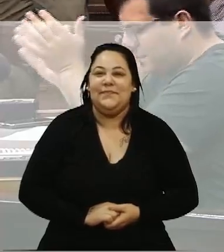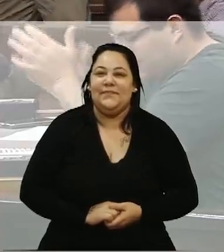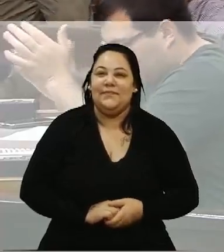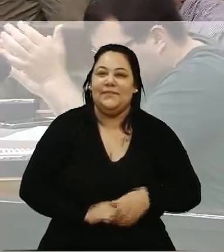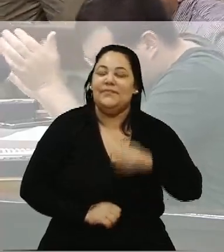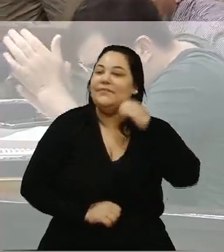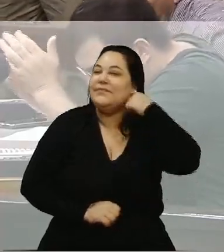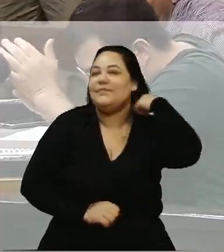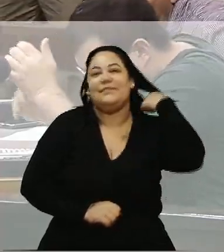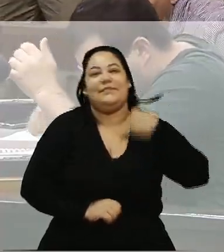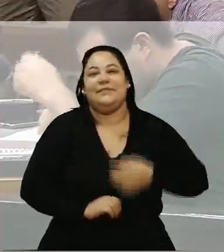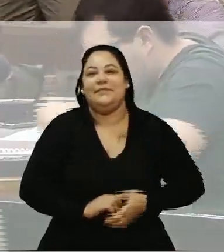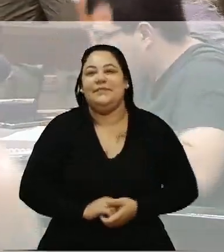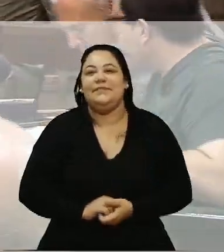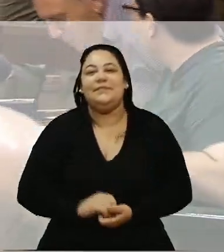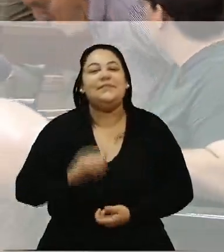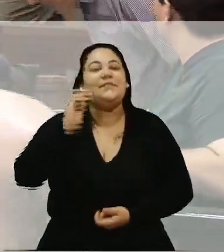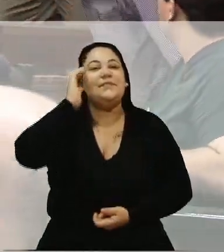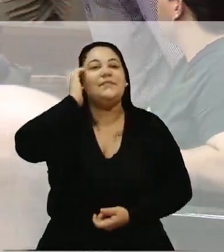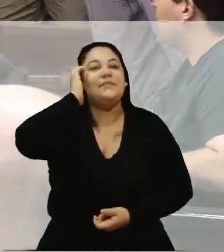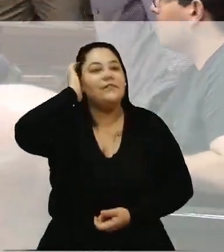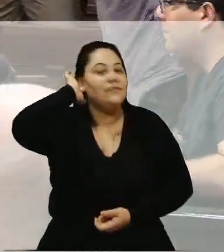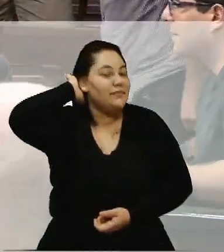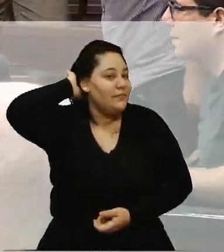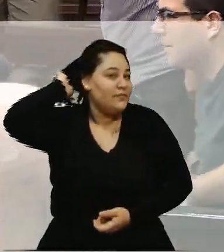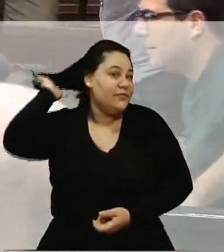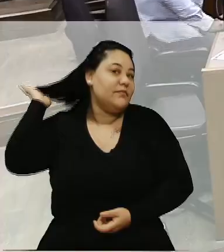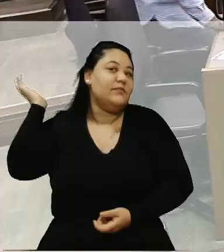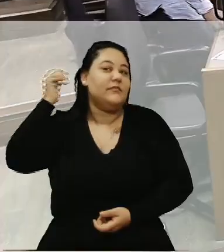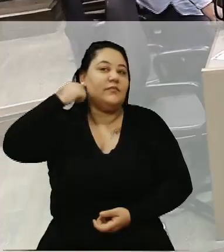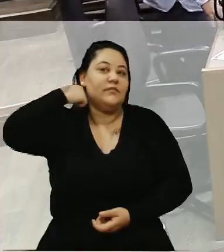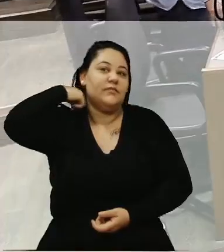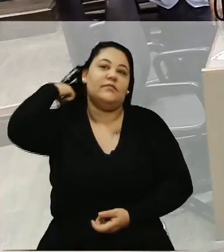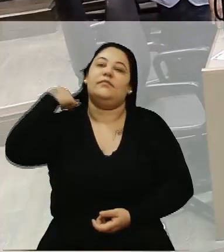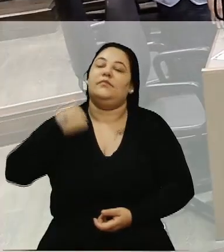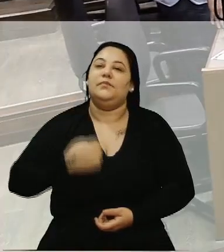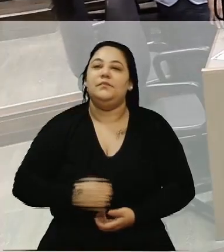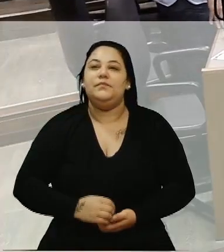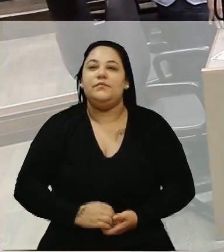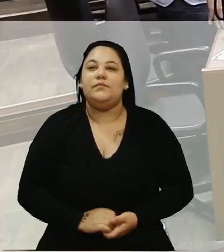Tem até figurinha já com beleza, show. Eu não sei, cara, é tudo Muito junto, obrigado, Felipe.